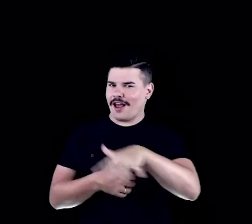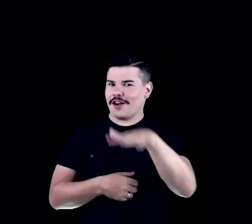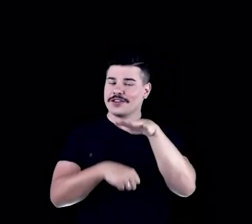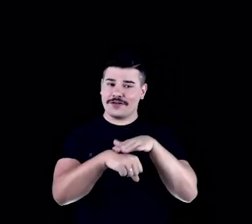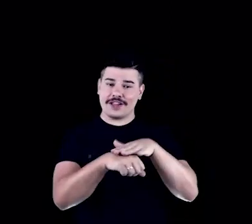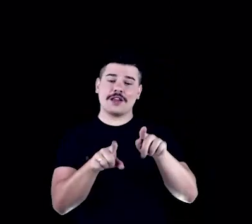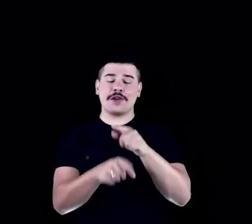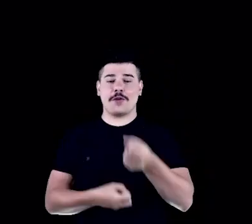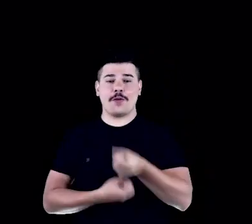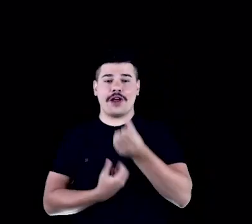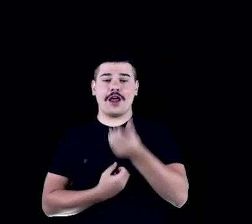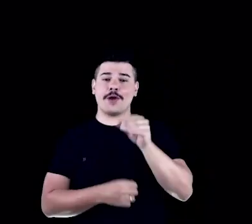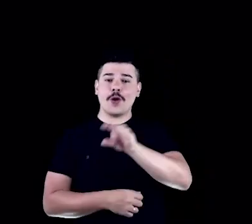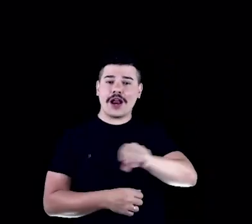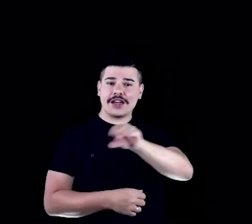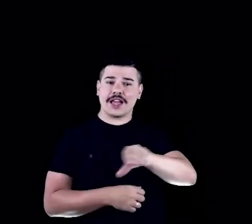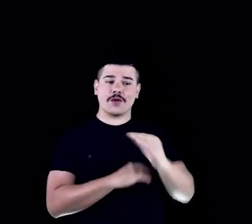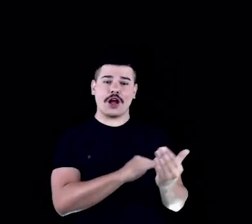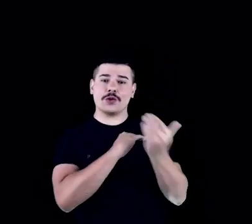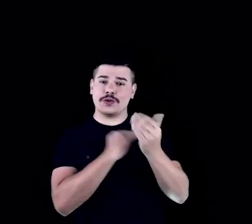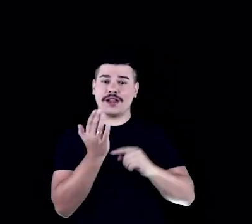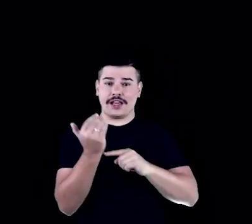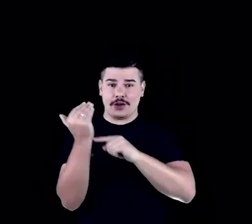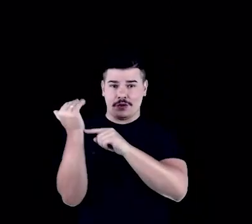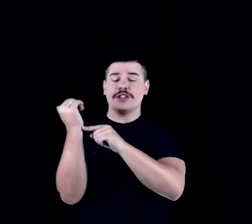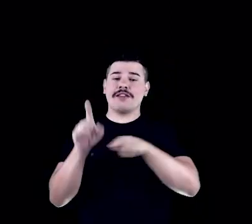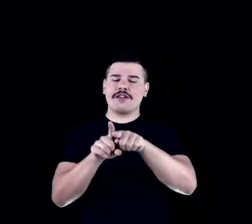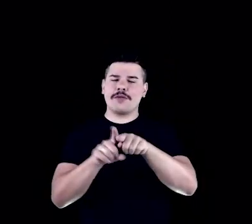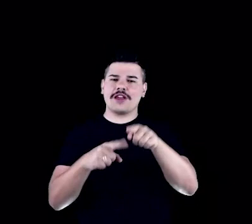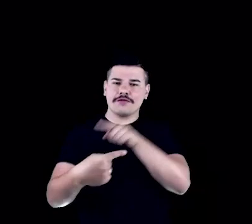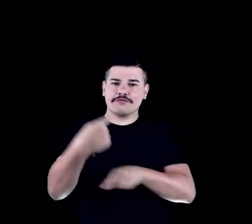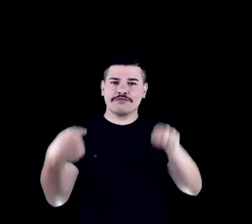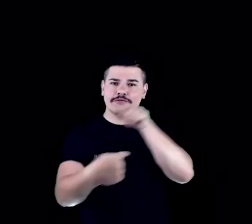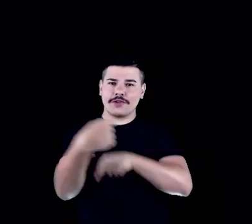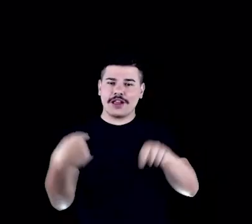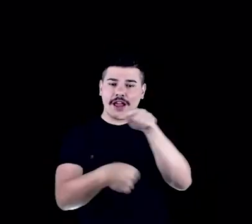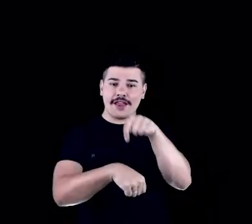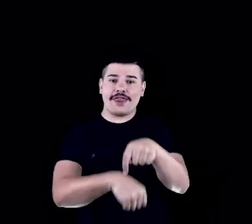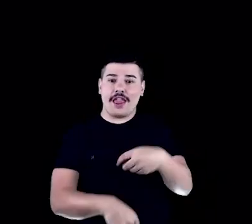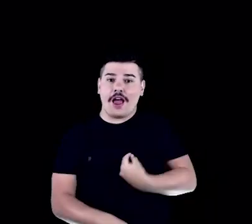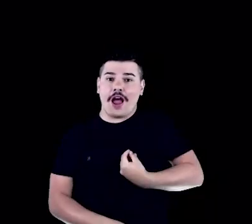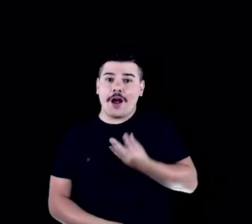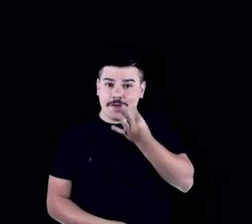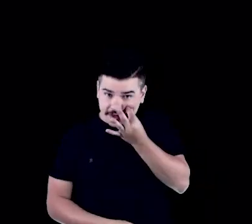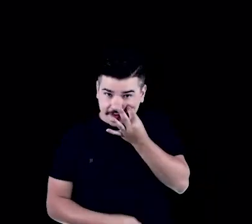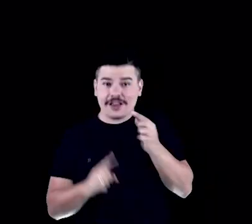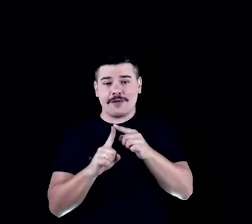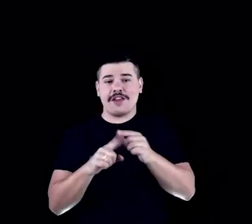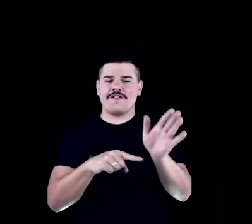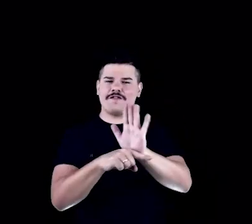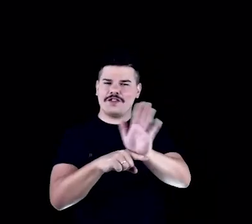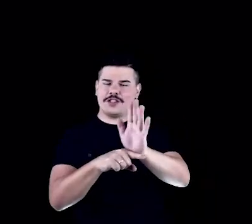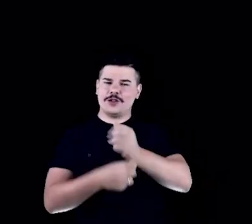faz. Poemas oralizados com auxílio de tecnologia, pedal de loop em performances ao vivo.